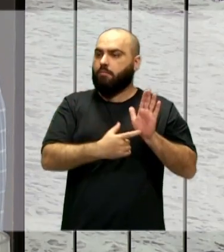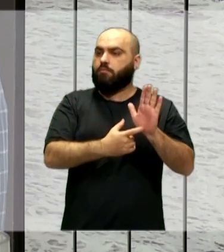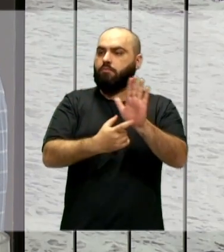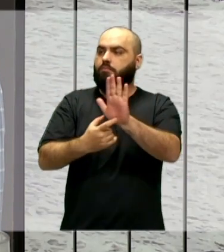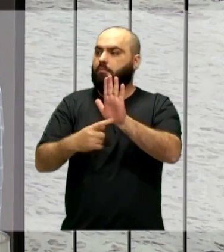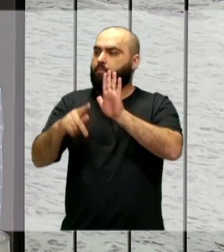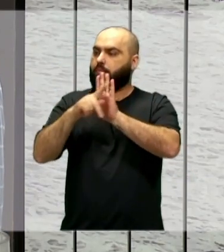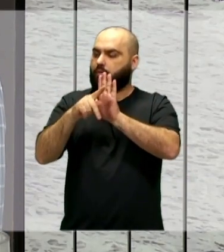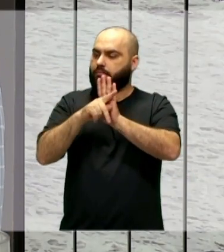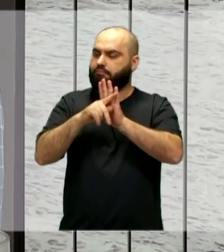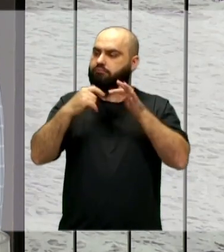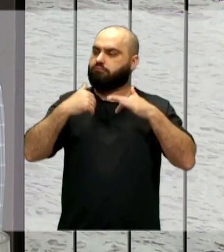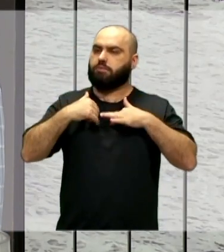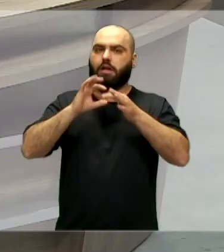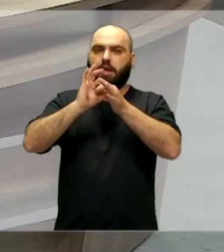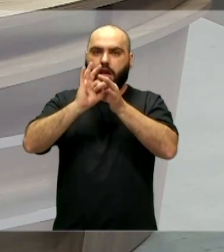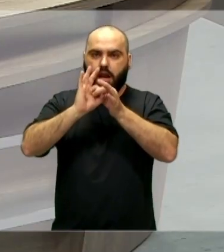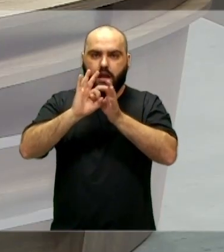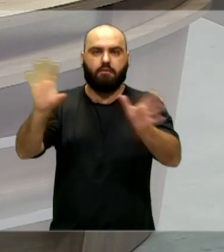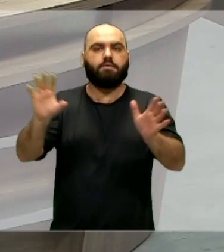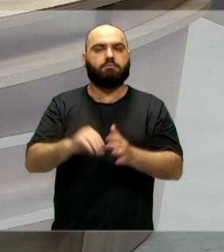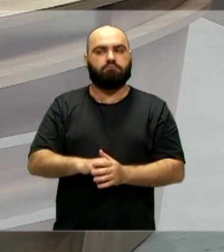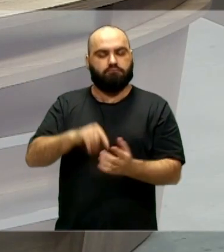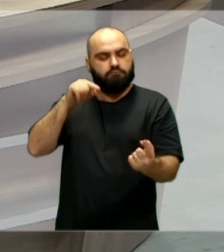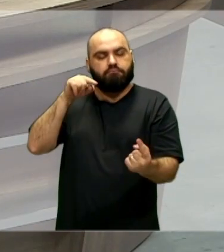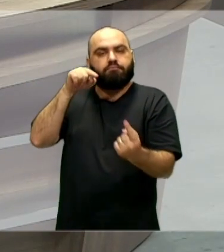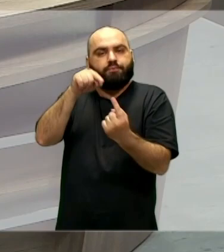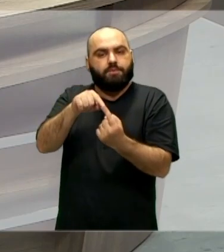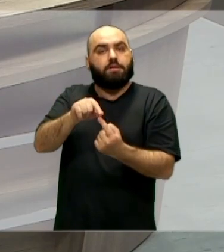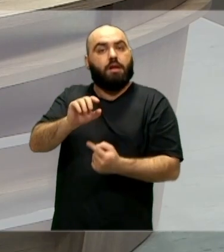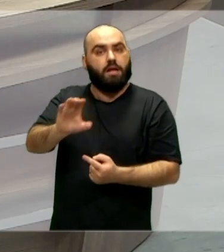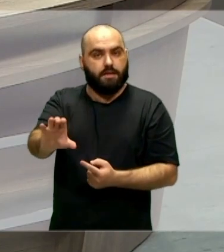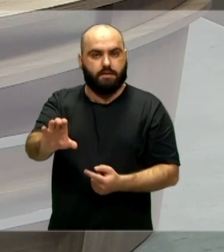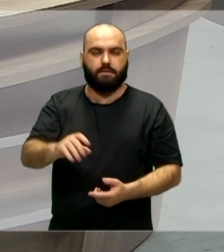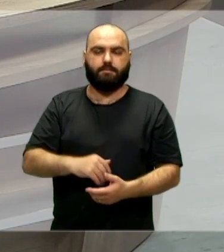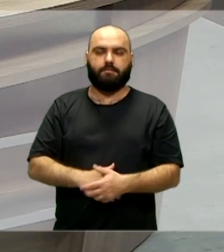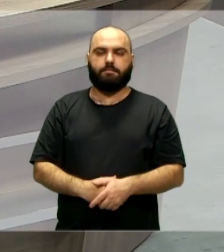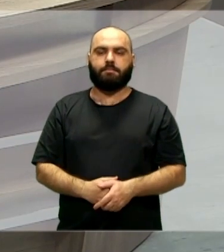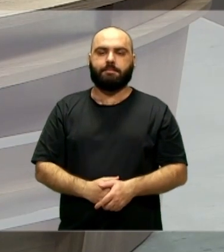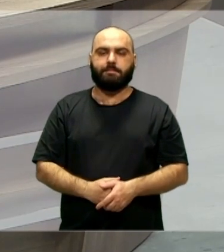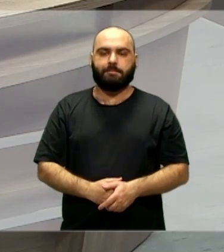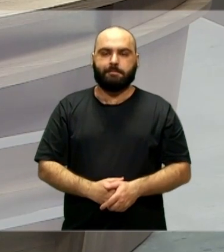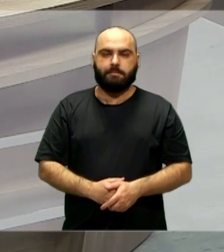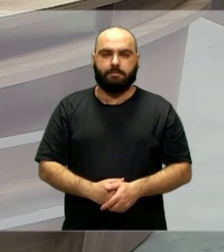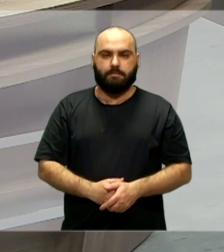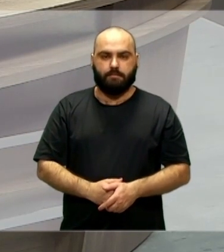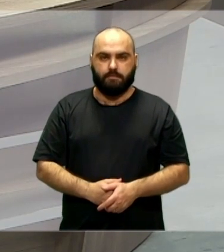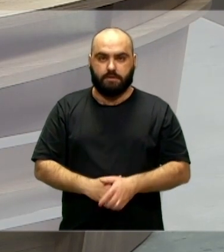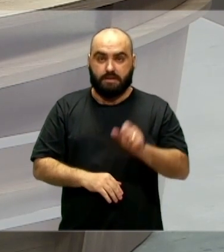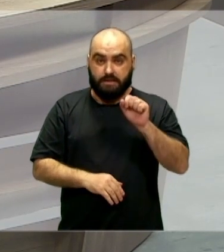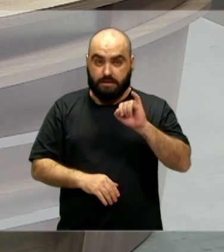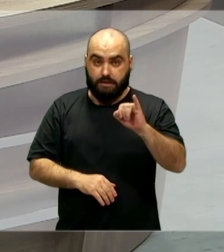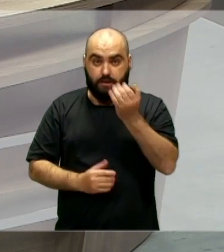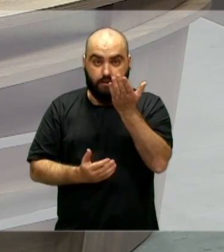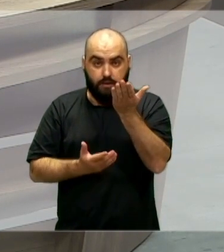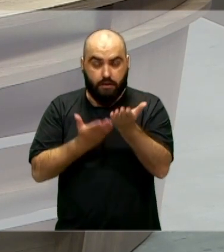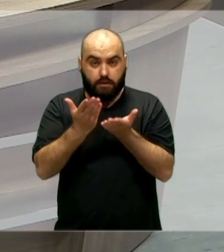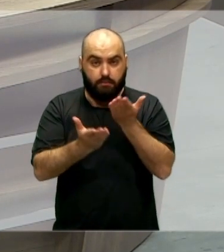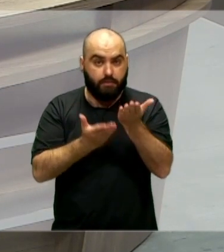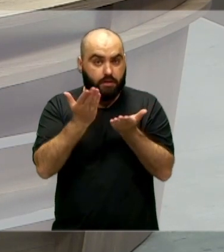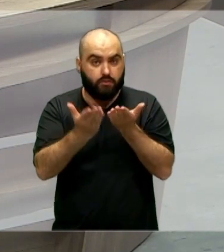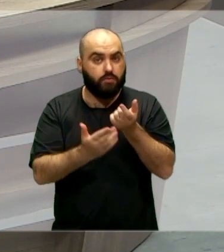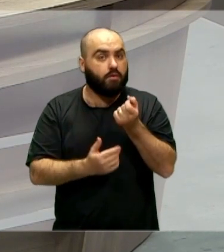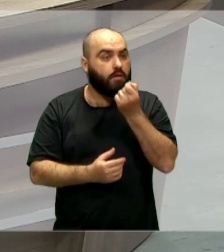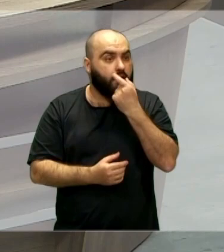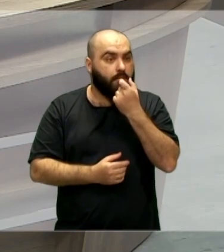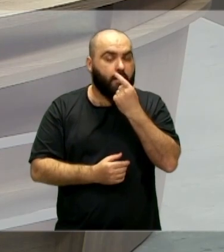e identidades. Então, o nosso objetivo realmente é esse. Se isso tiver que passar, por exemplo, assim, por um tratamento com algum hormônio